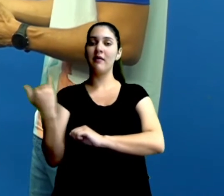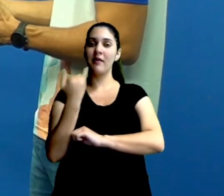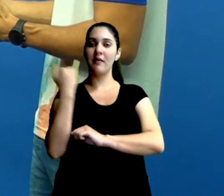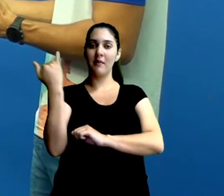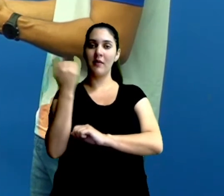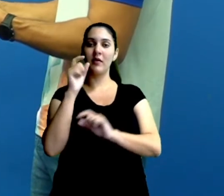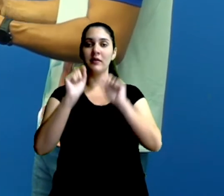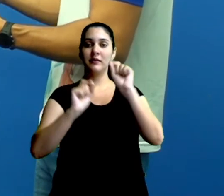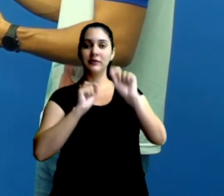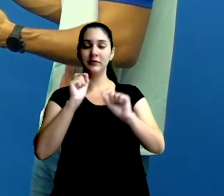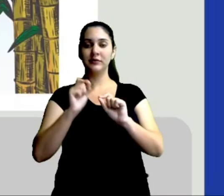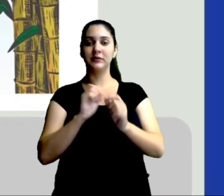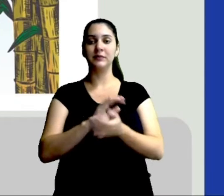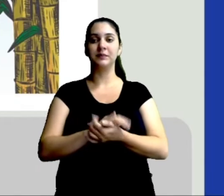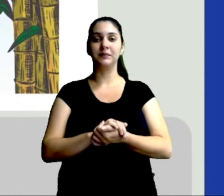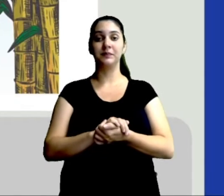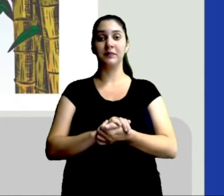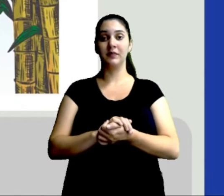importante